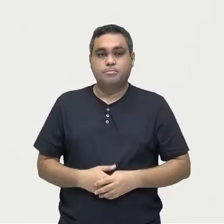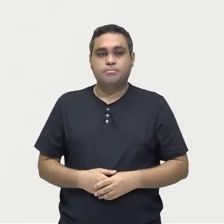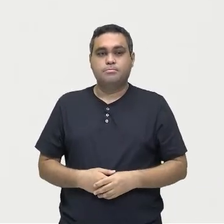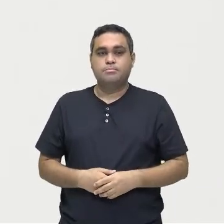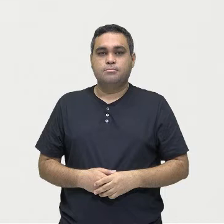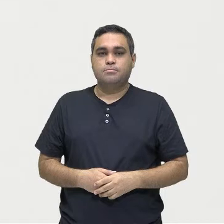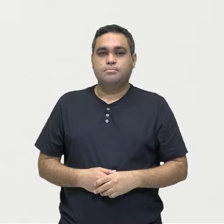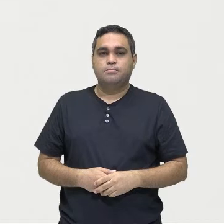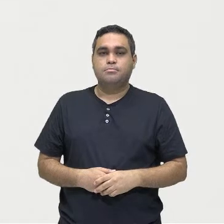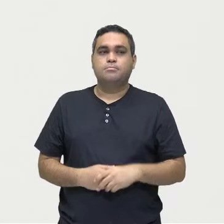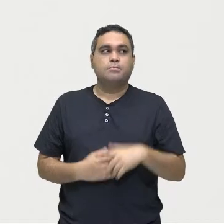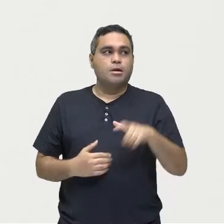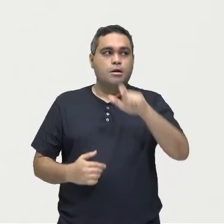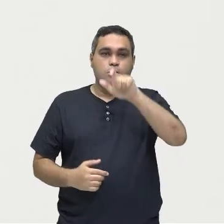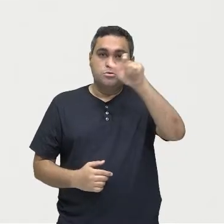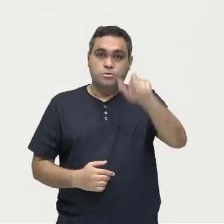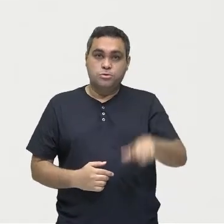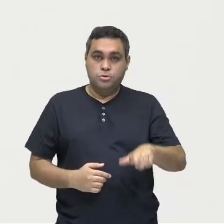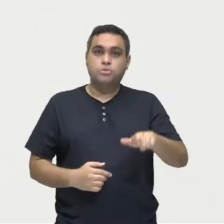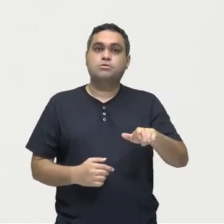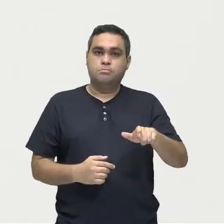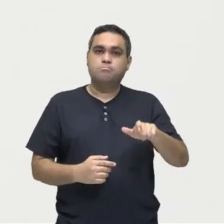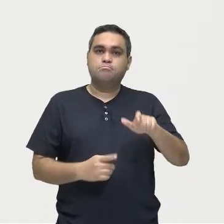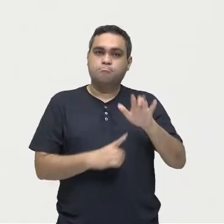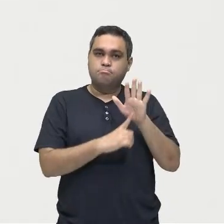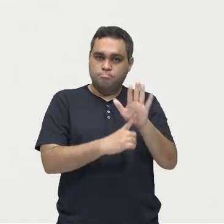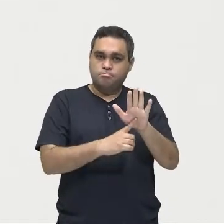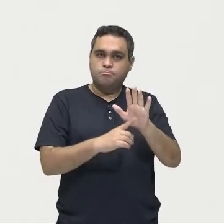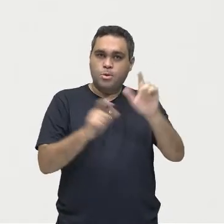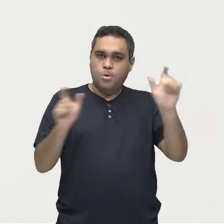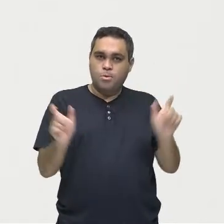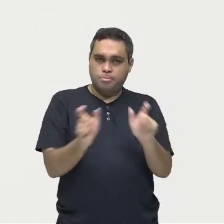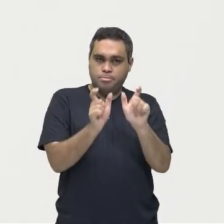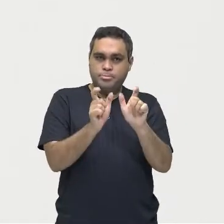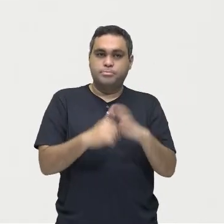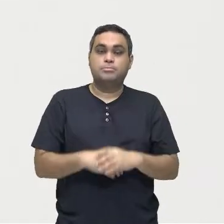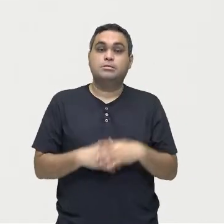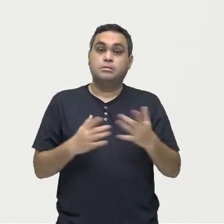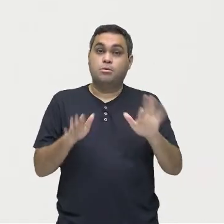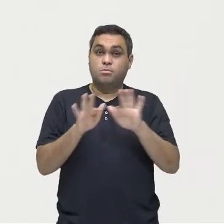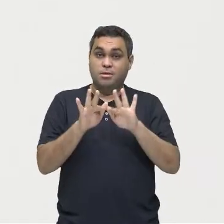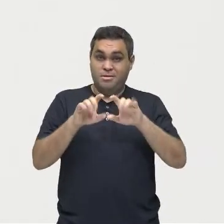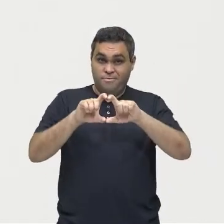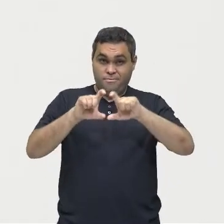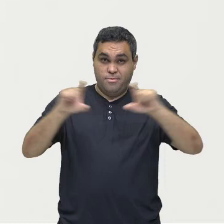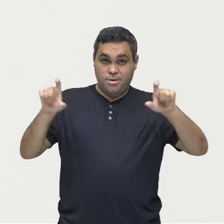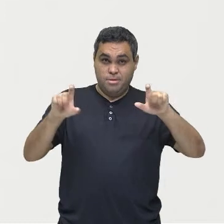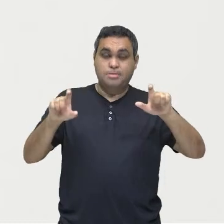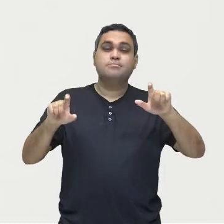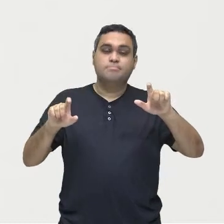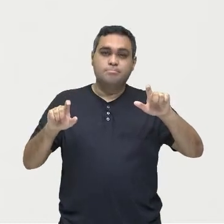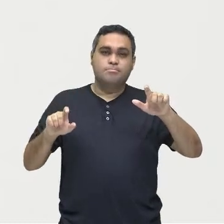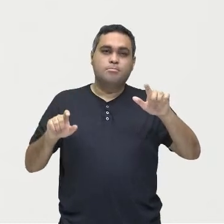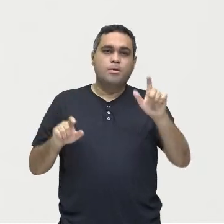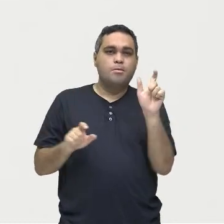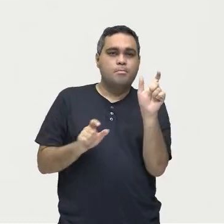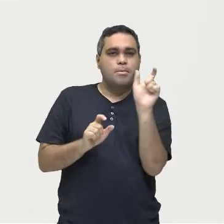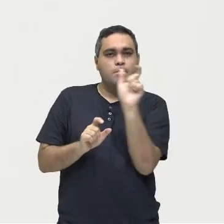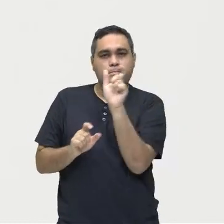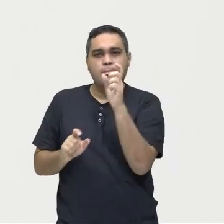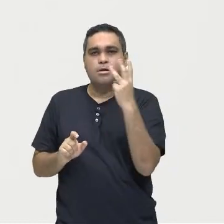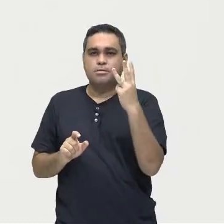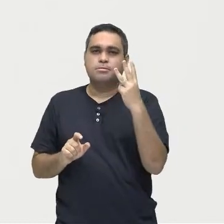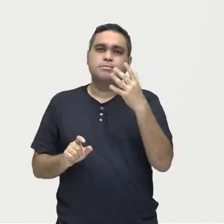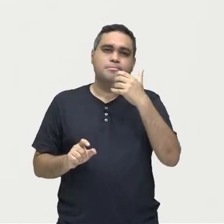sujeito determinado composto. E na frase pai, mãe, filhos, são os sujeitos determinados da